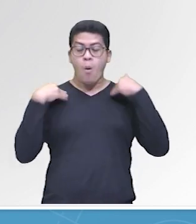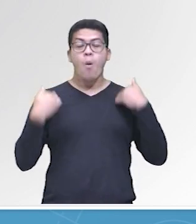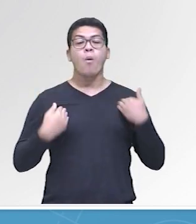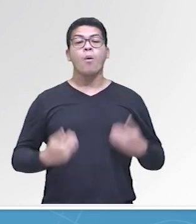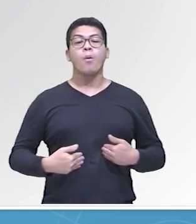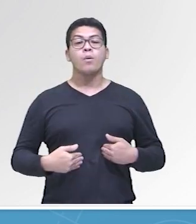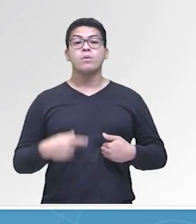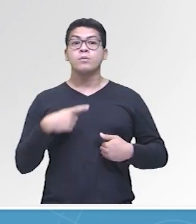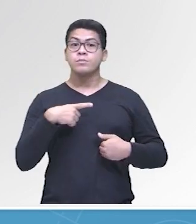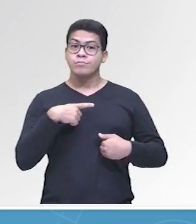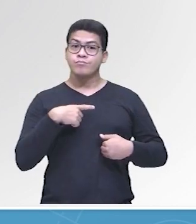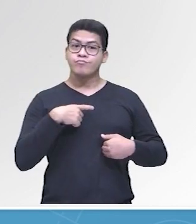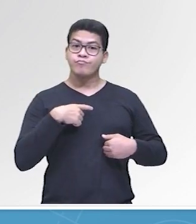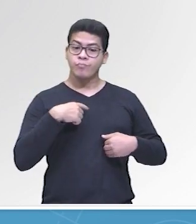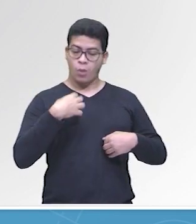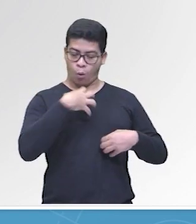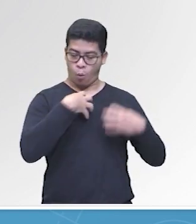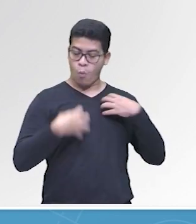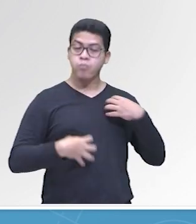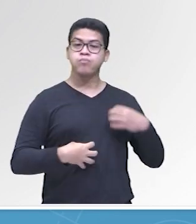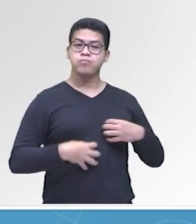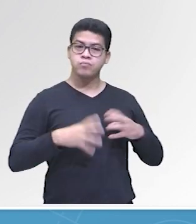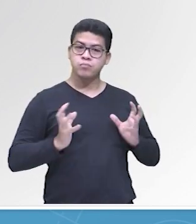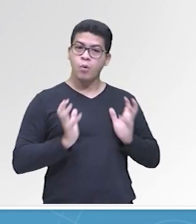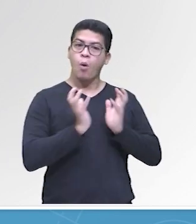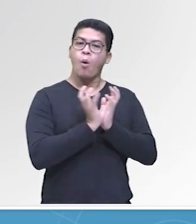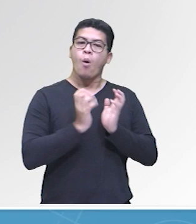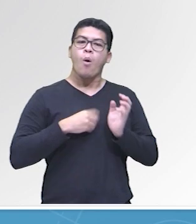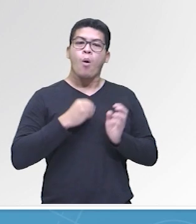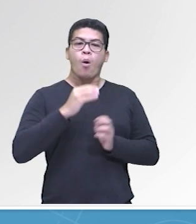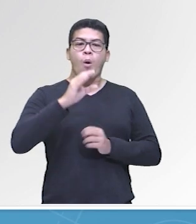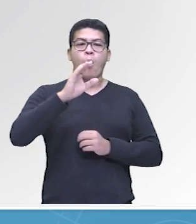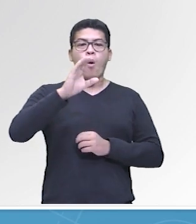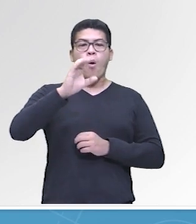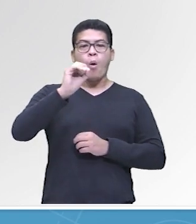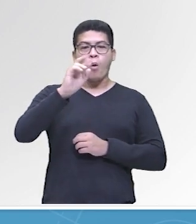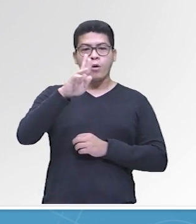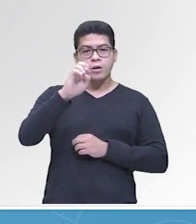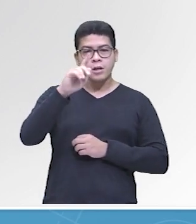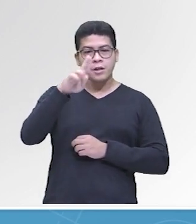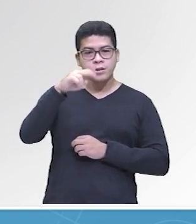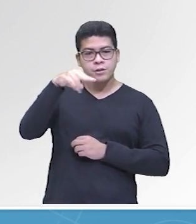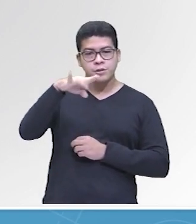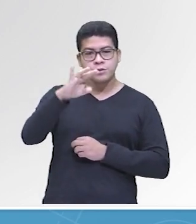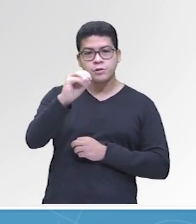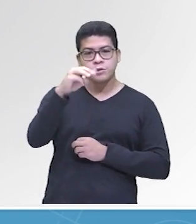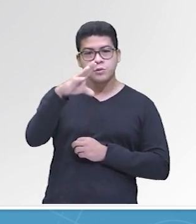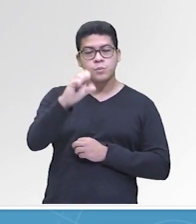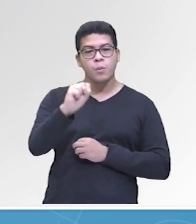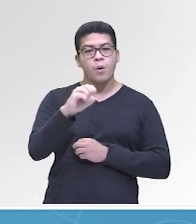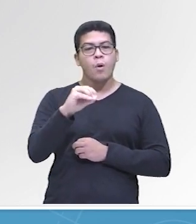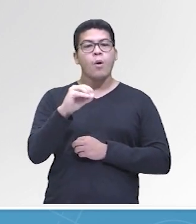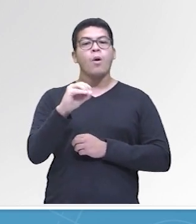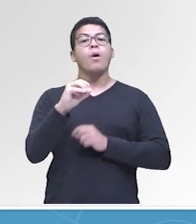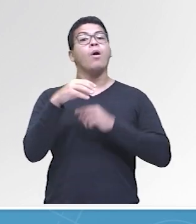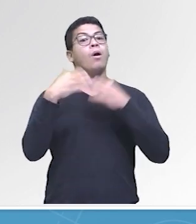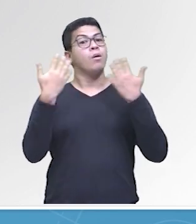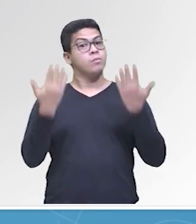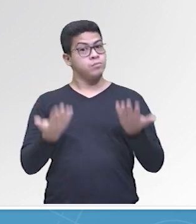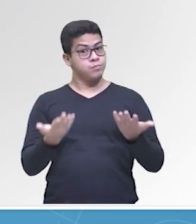somos organismos, né? Todo o ser aí composto por... Não esqueçamos que